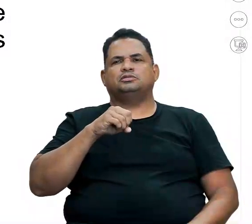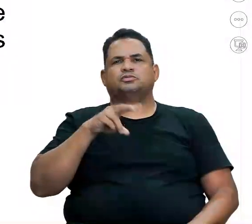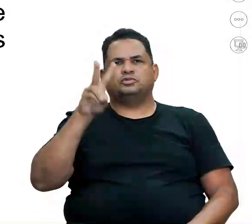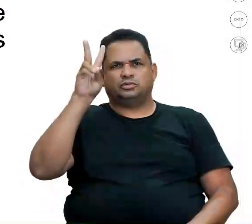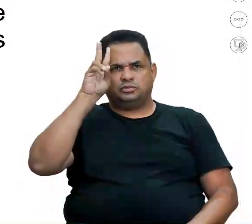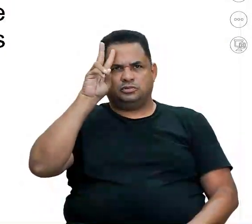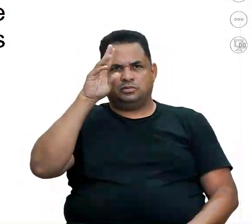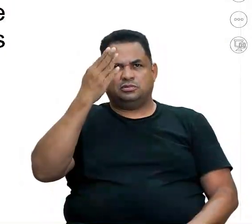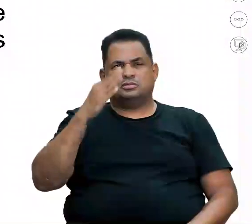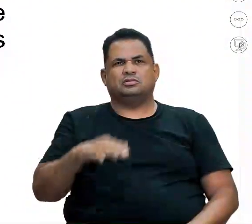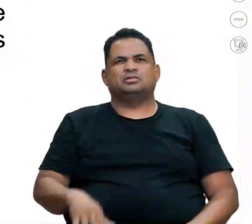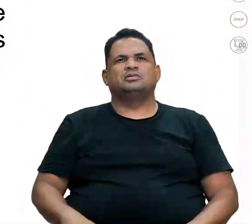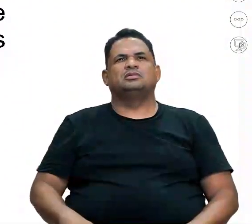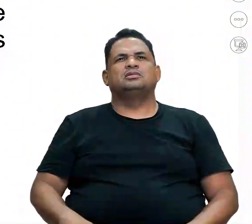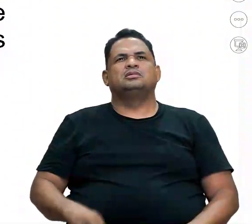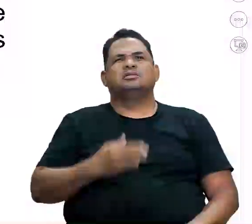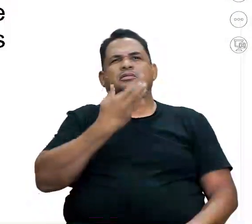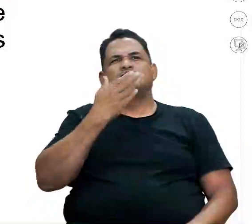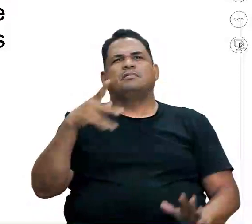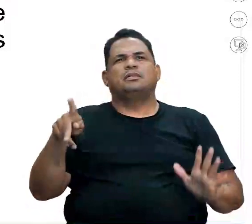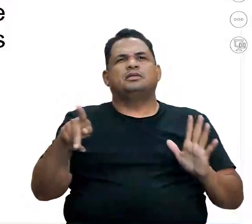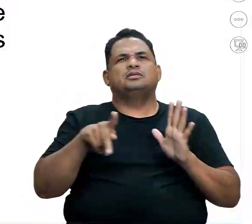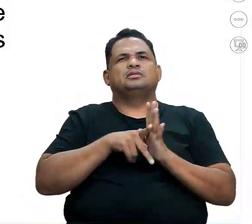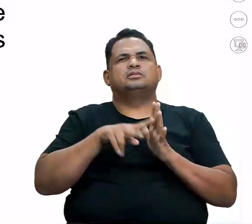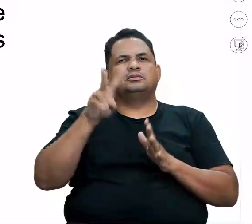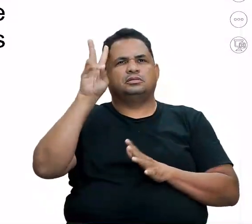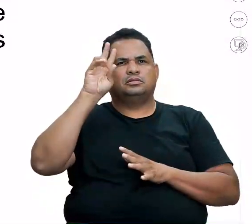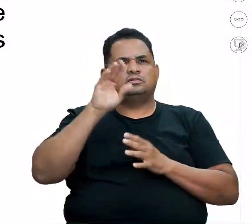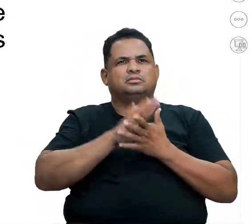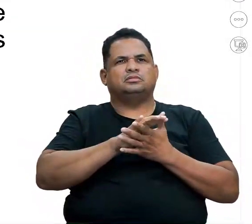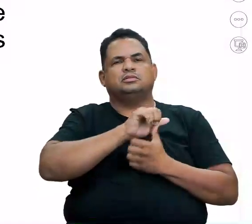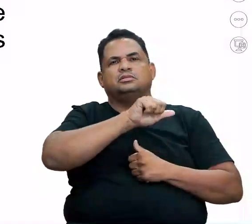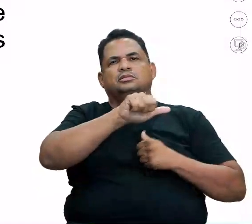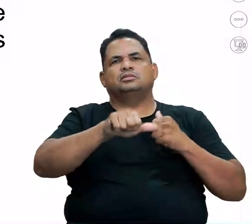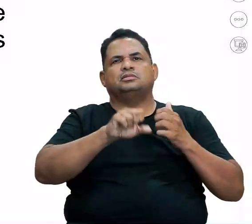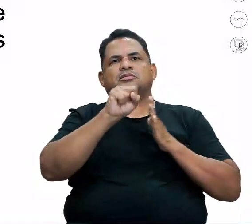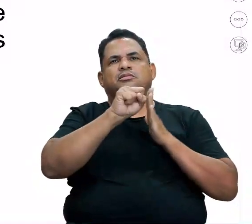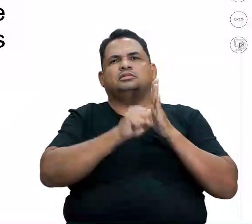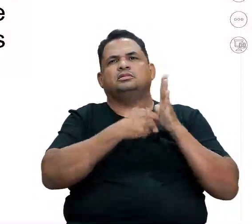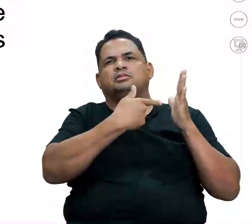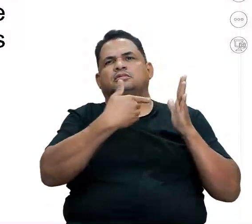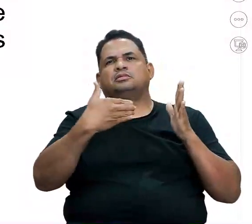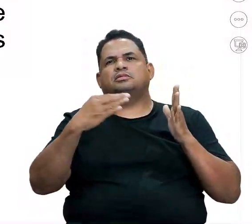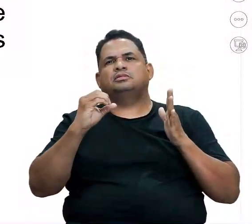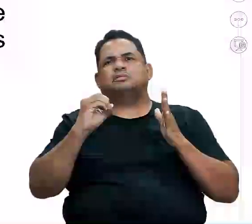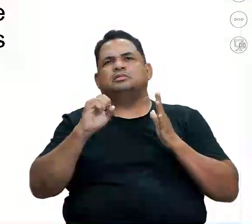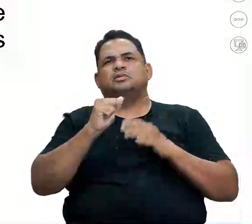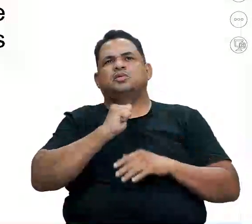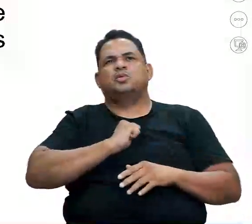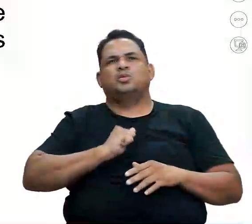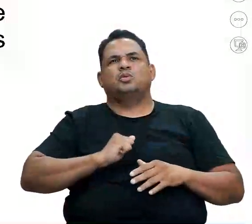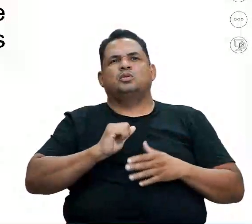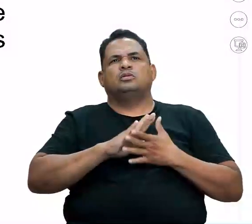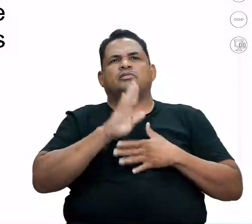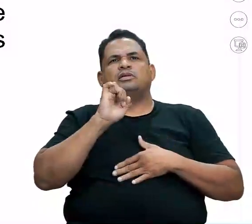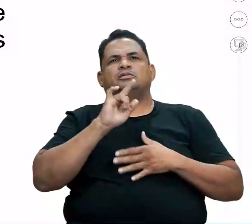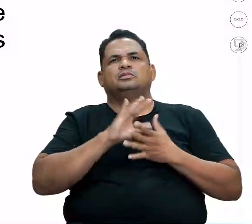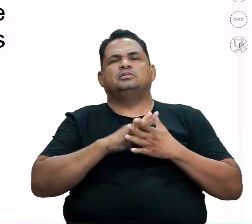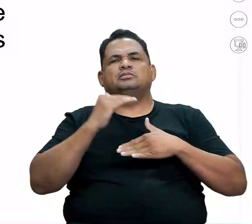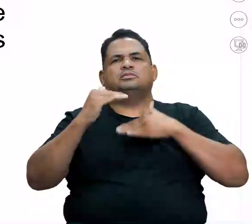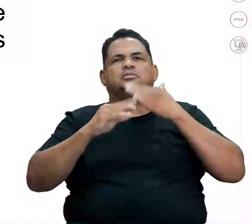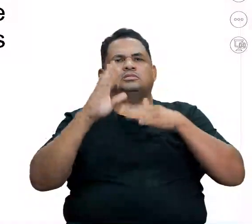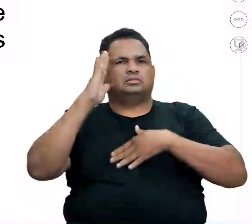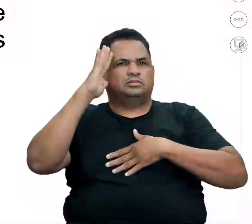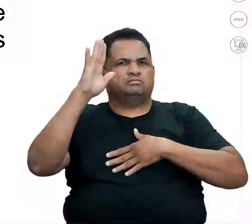Então, na transição para o século XX, o antropólogo Franz Boas, desenvolveu a teoria de que a civilização não